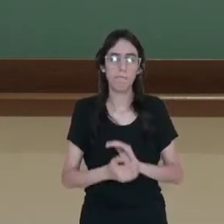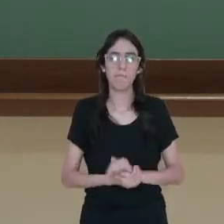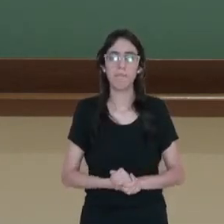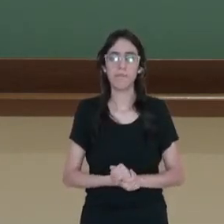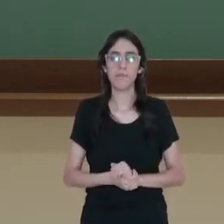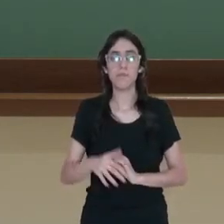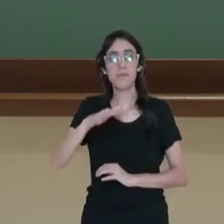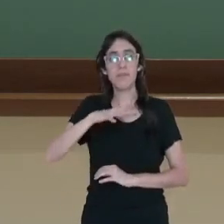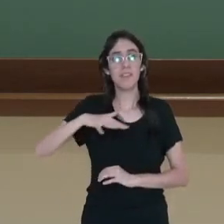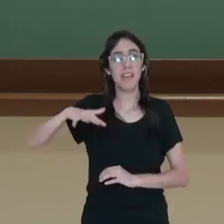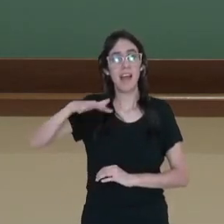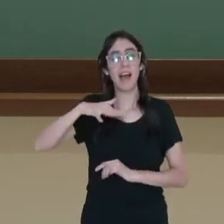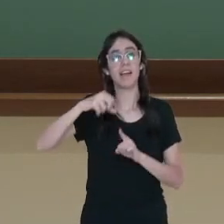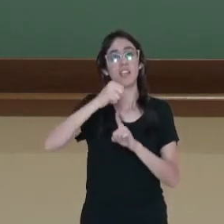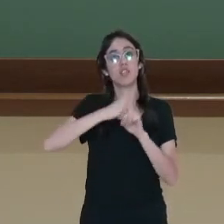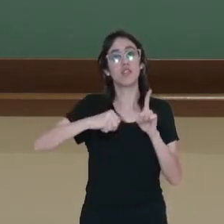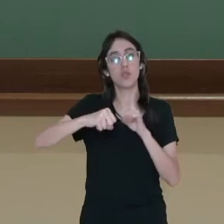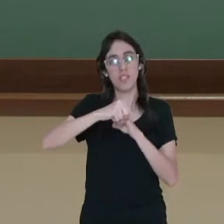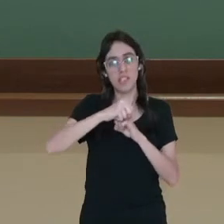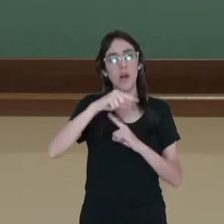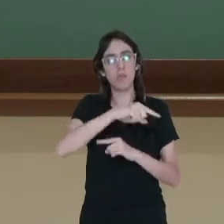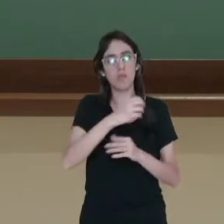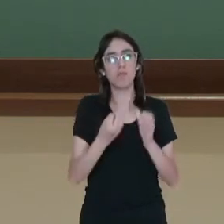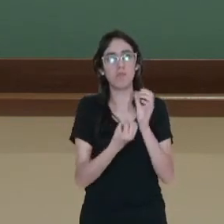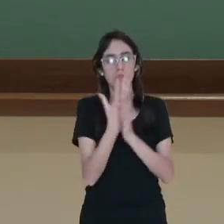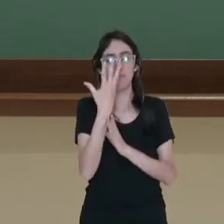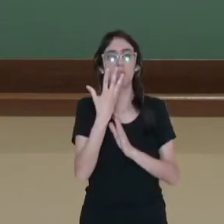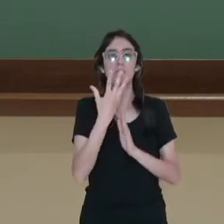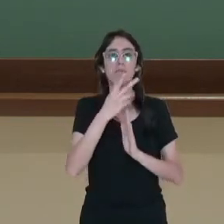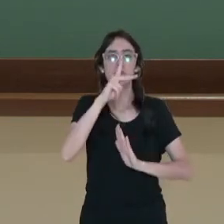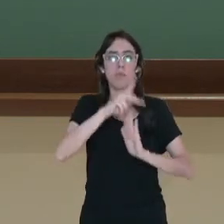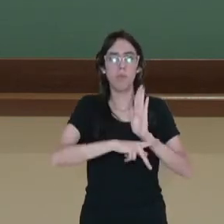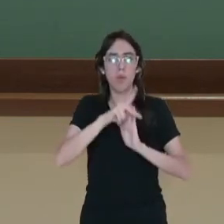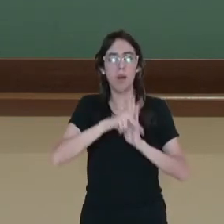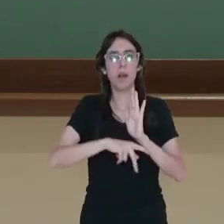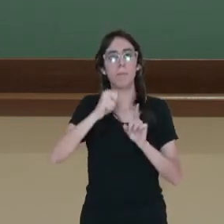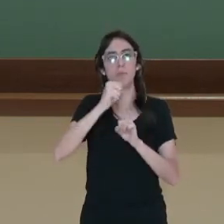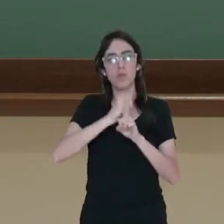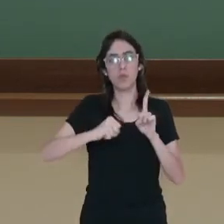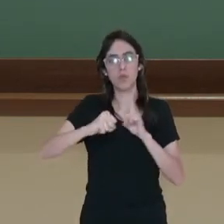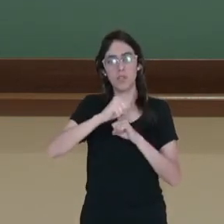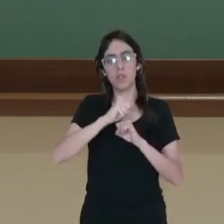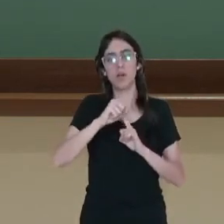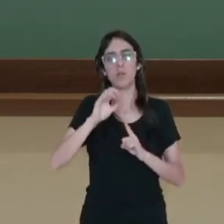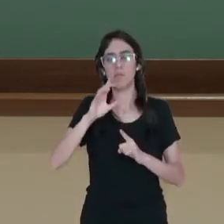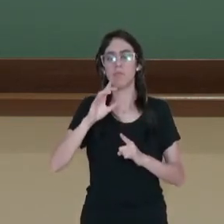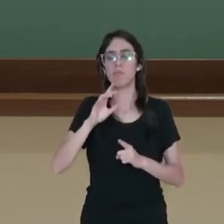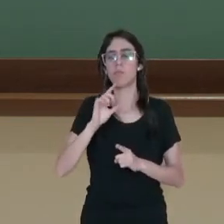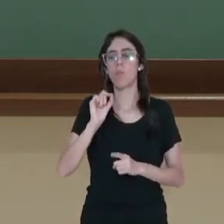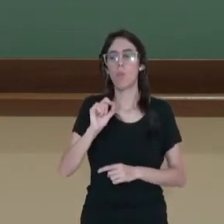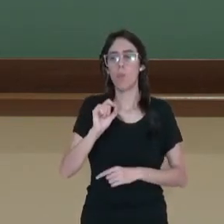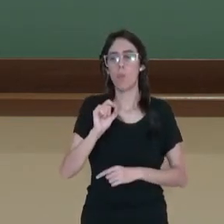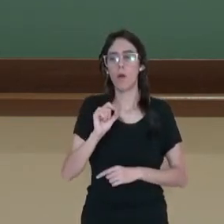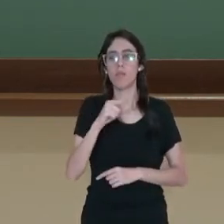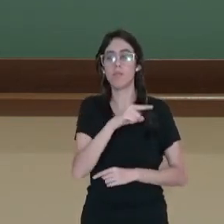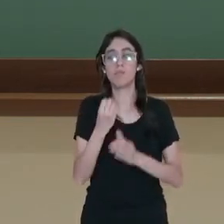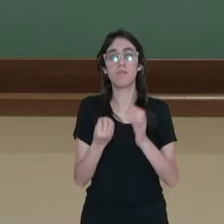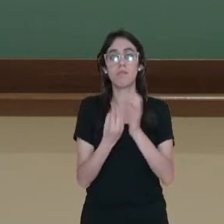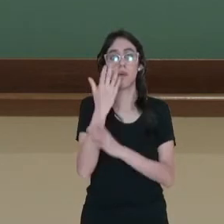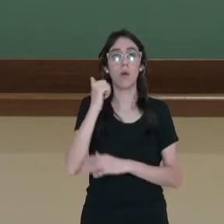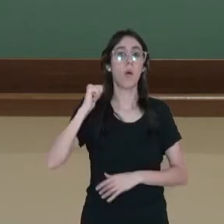área social, os programas sociais. Como primeiro destaque, nós podemos colocar aí o